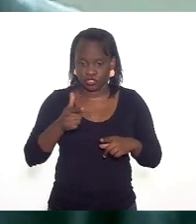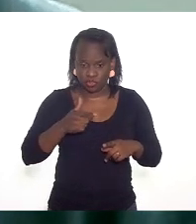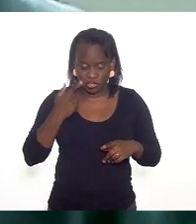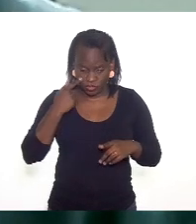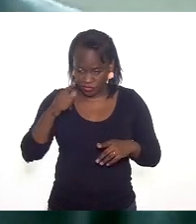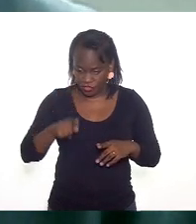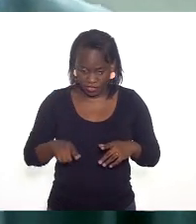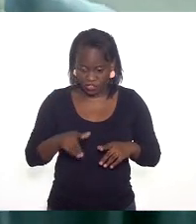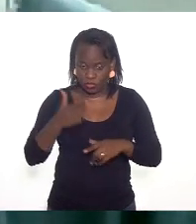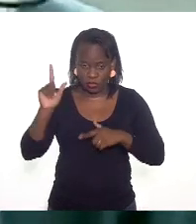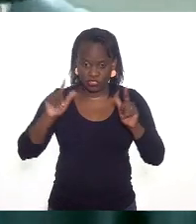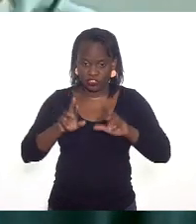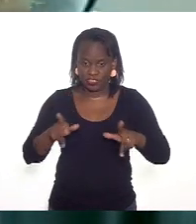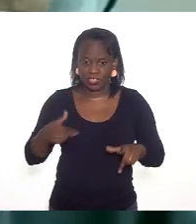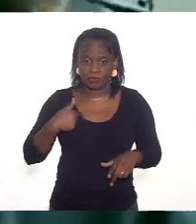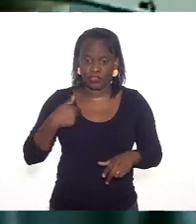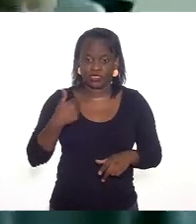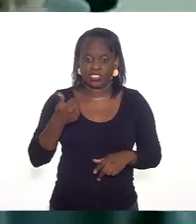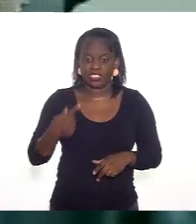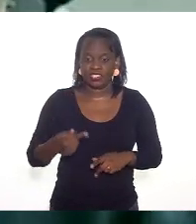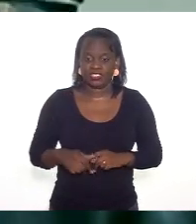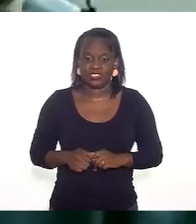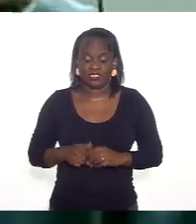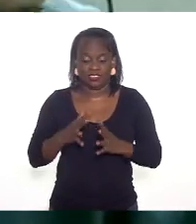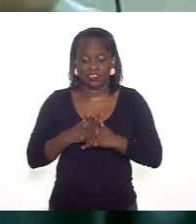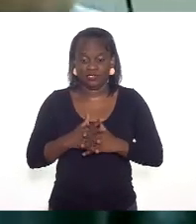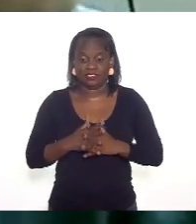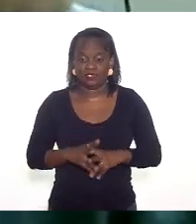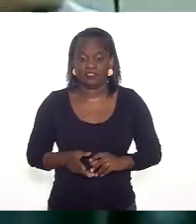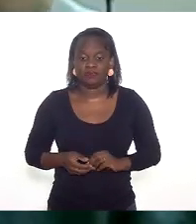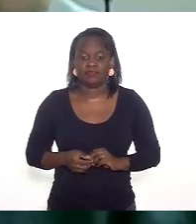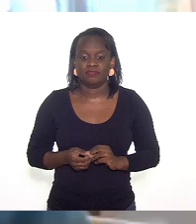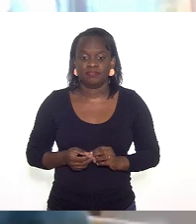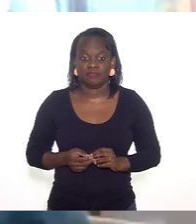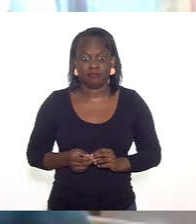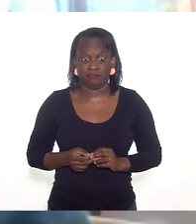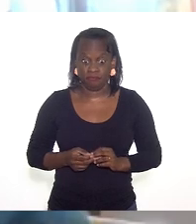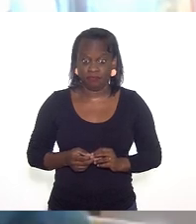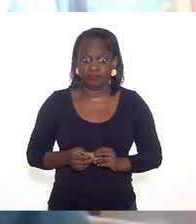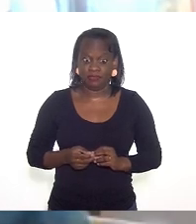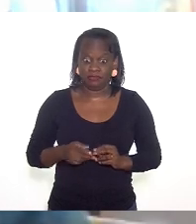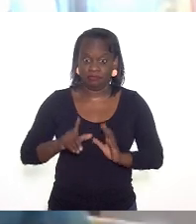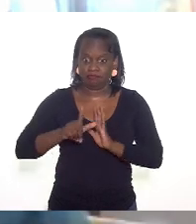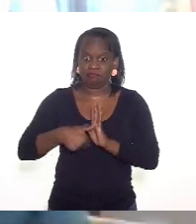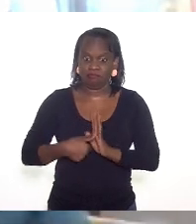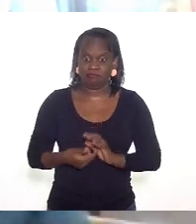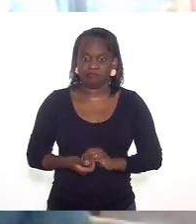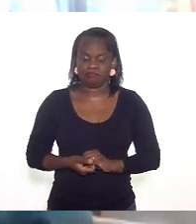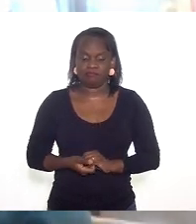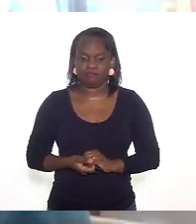os olhos. No meu é o 17. Poxa, está decalado.